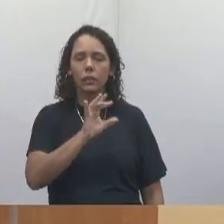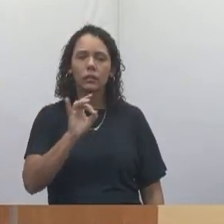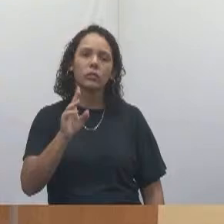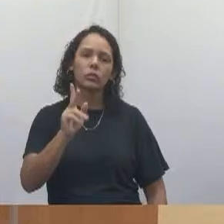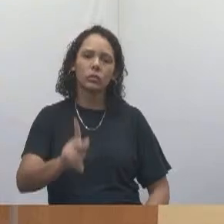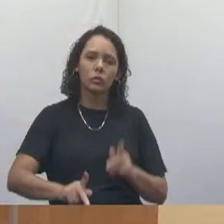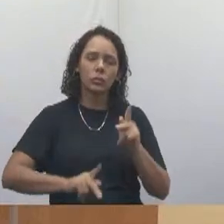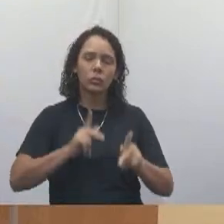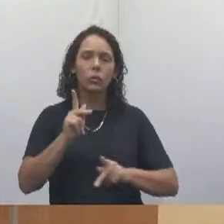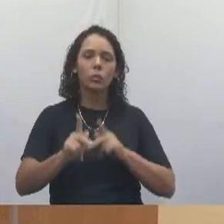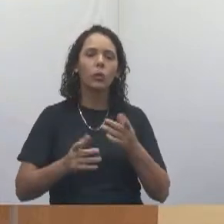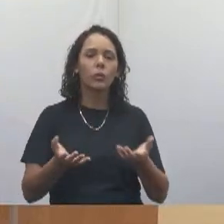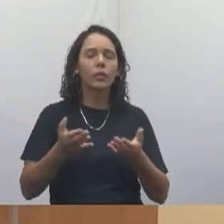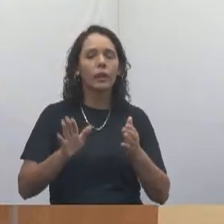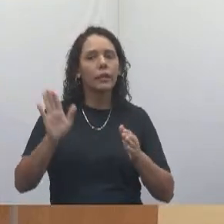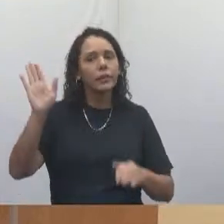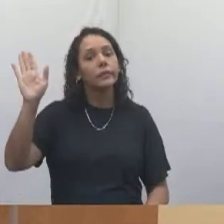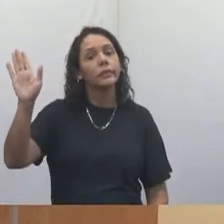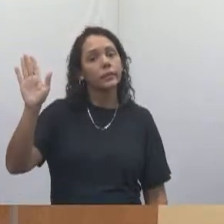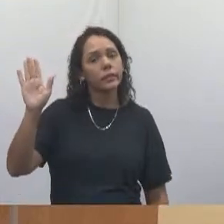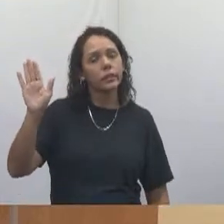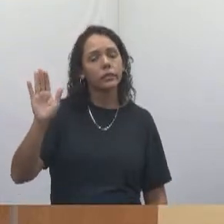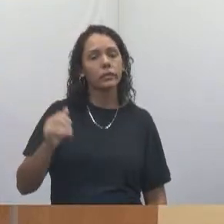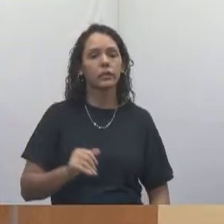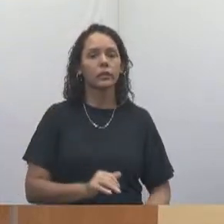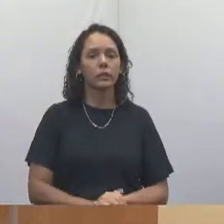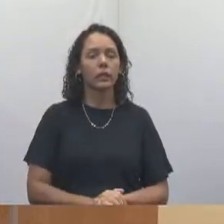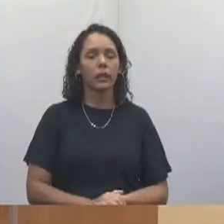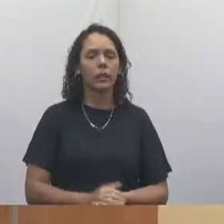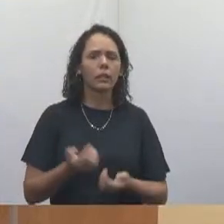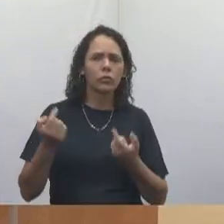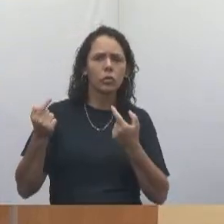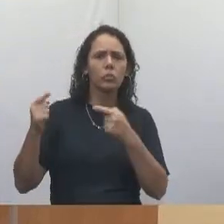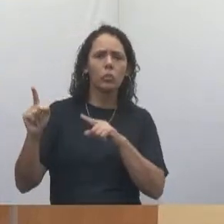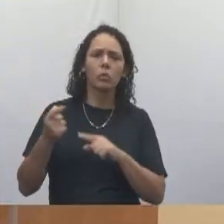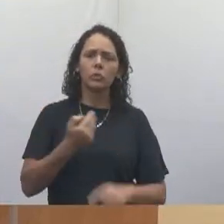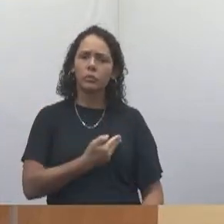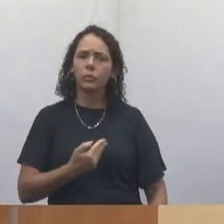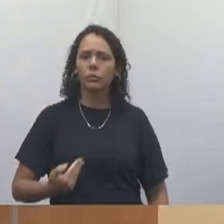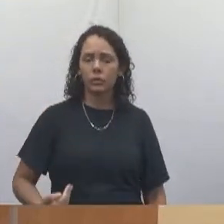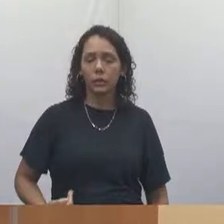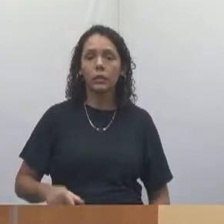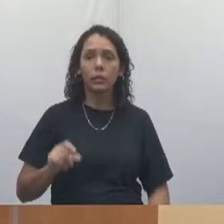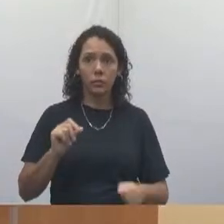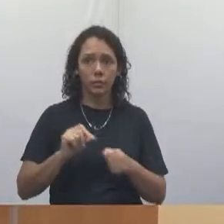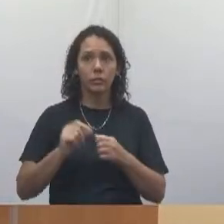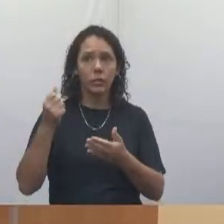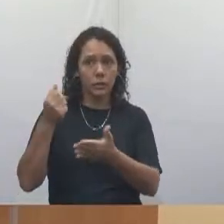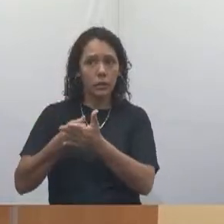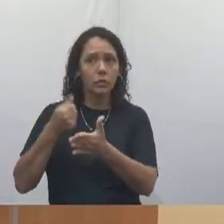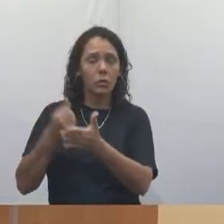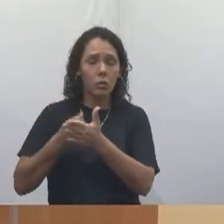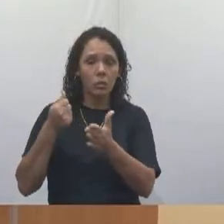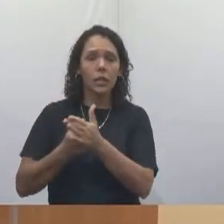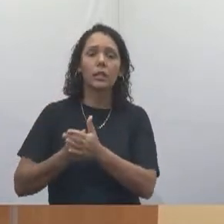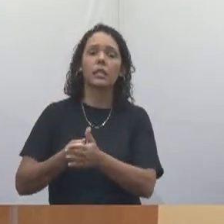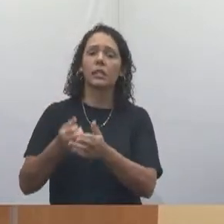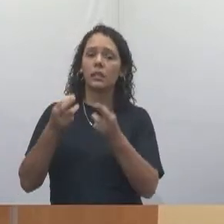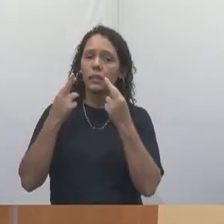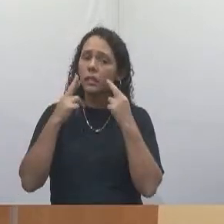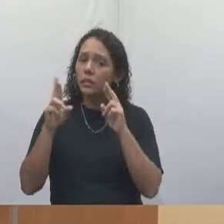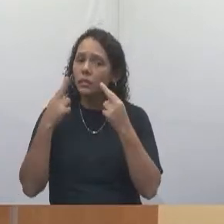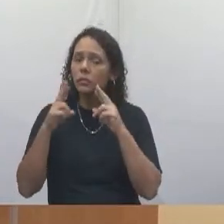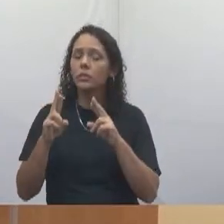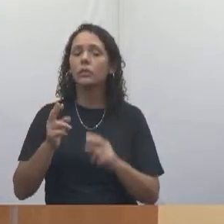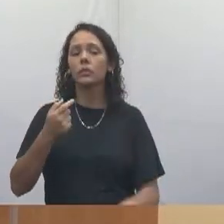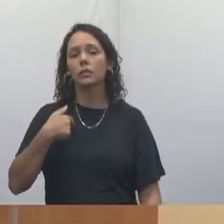que se intitula a ser candidato, né, que não tiver do lado do governo, ou tiver contra, vai fazer as cobranças, vai fazer as críticas, né, e eu